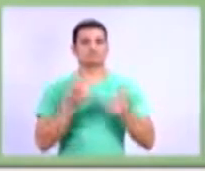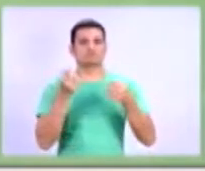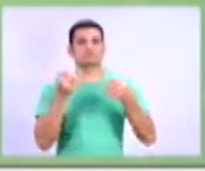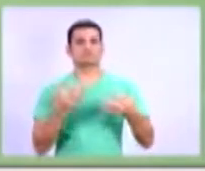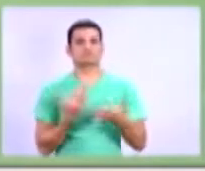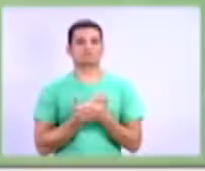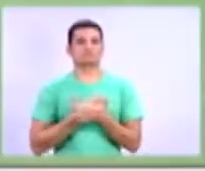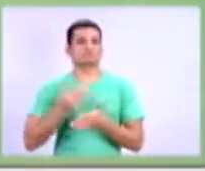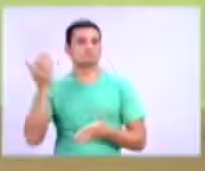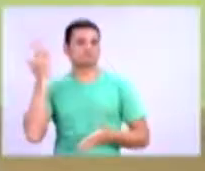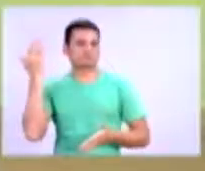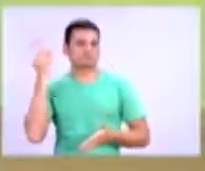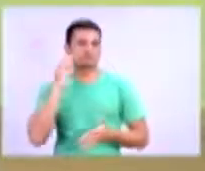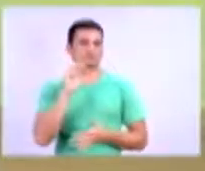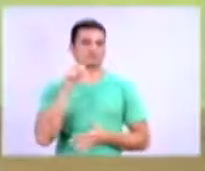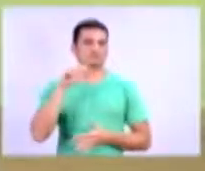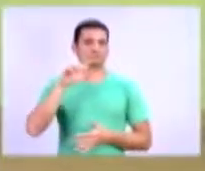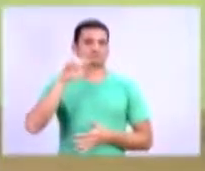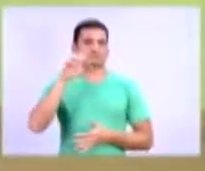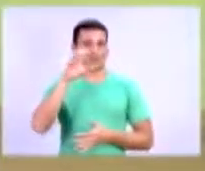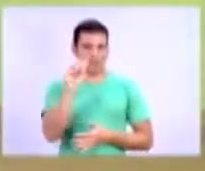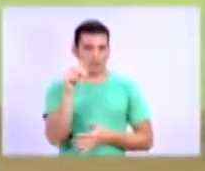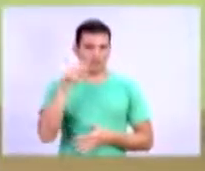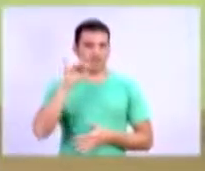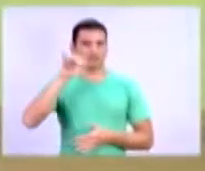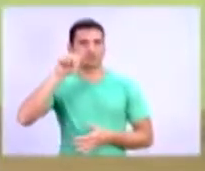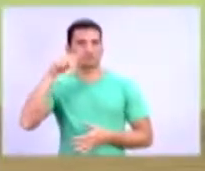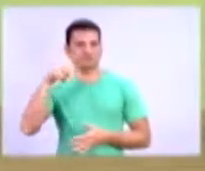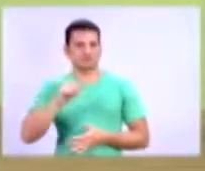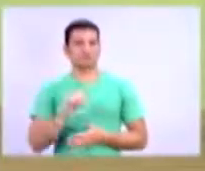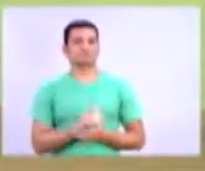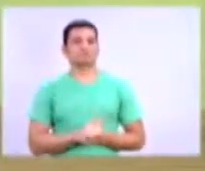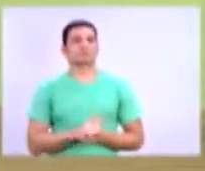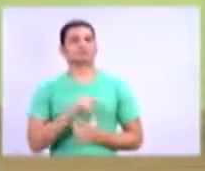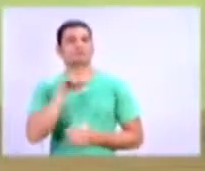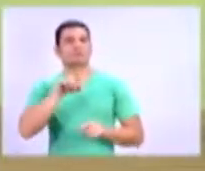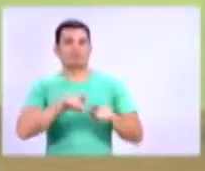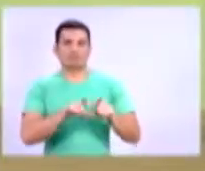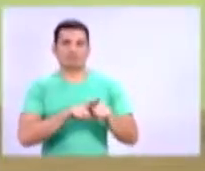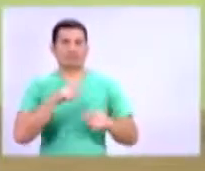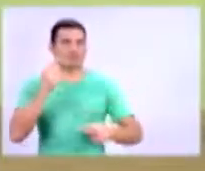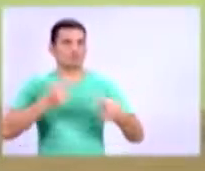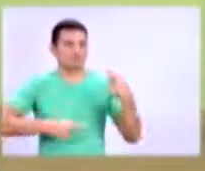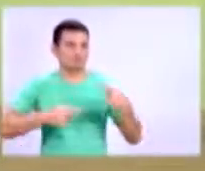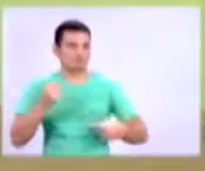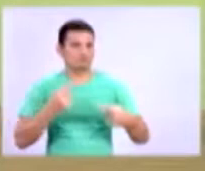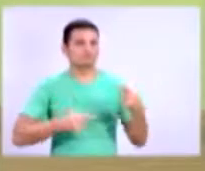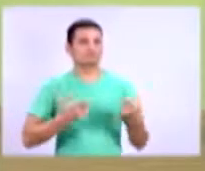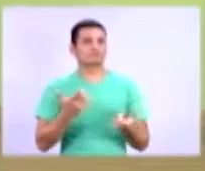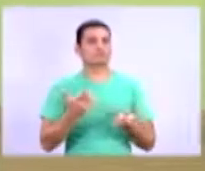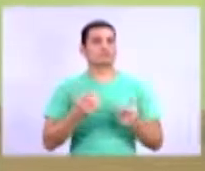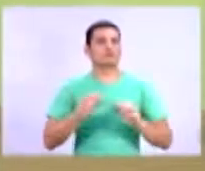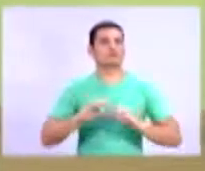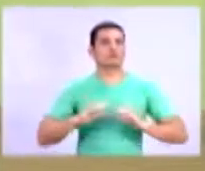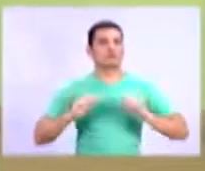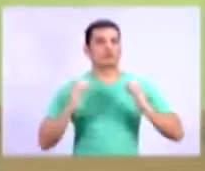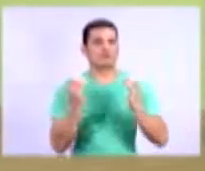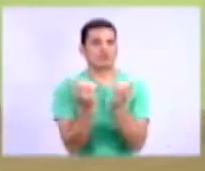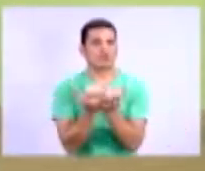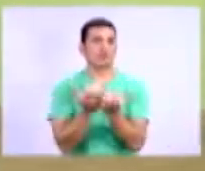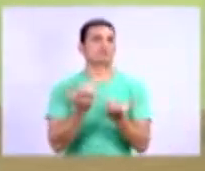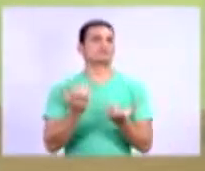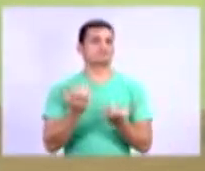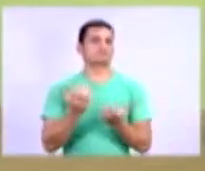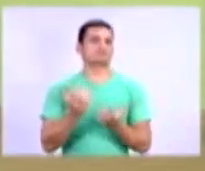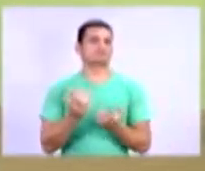a partir da ideia kantiana. Então, ela também foi muito debatida, é muito debatida em conferências internacionais, mas